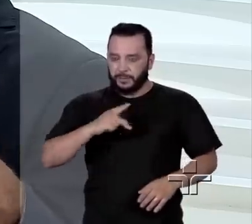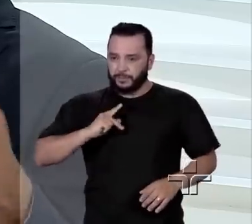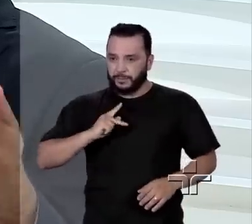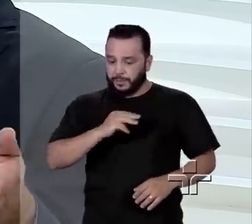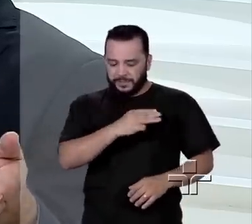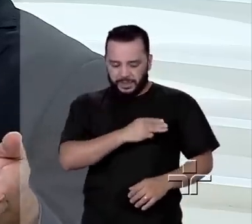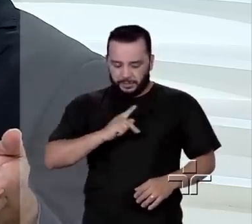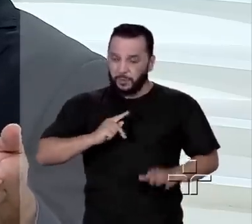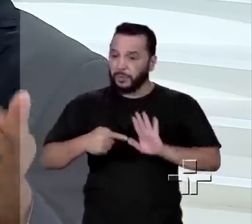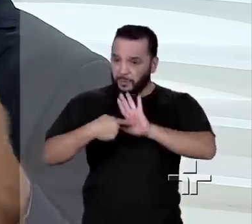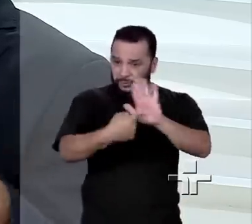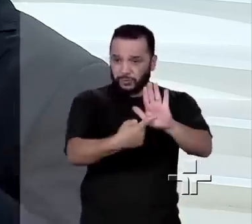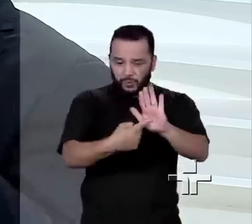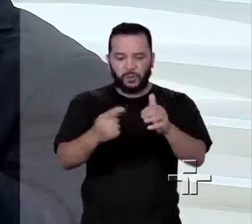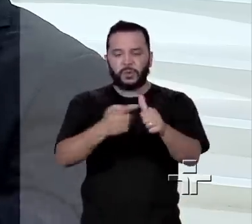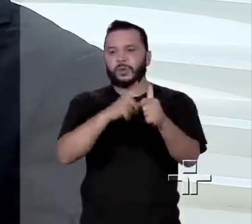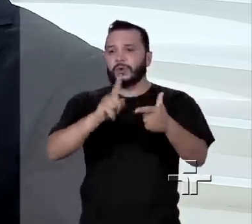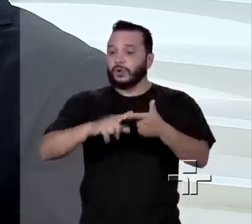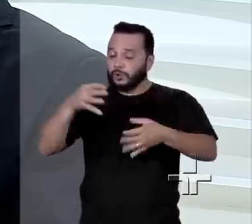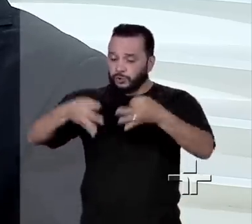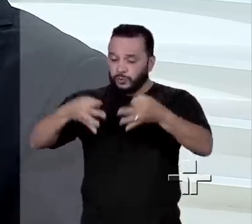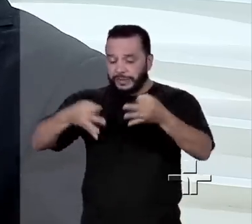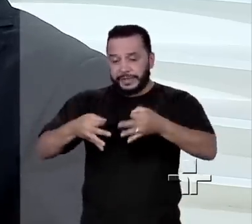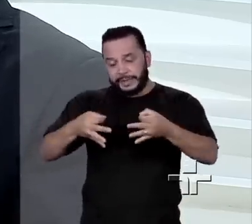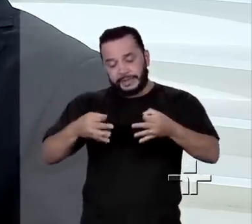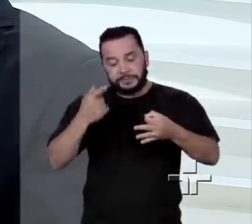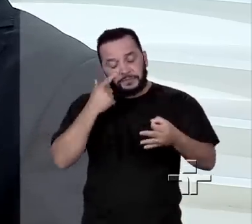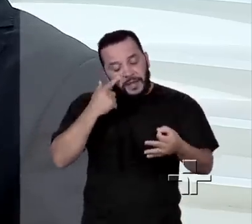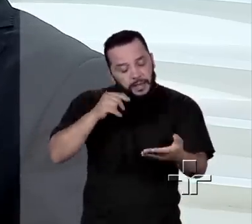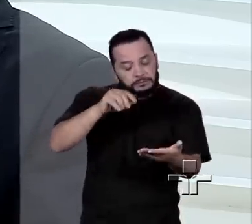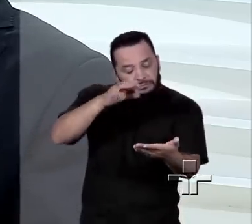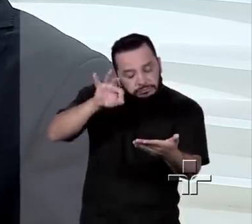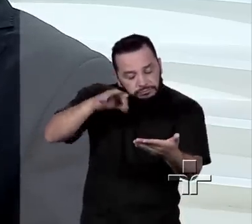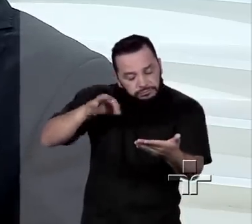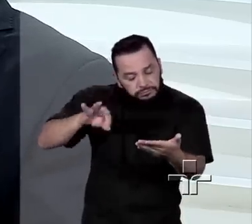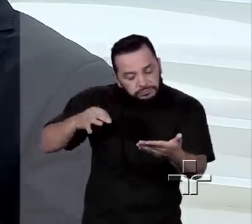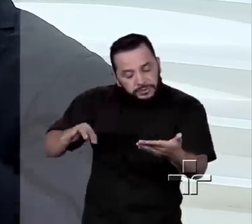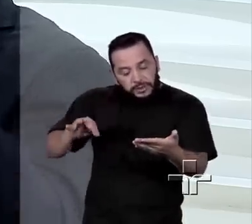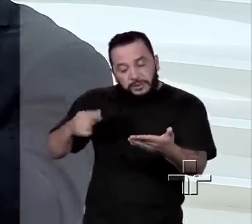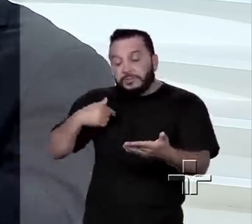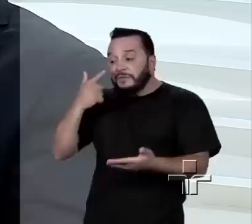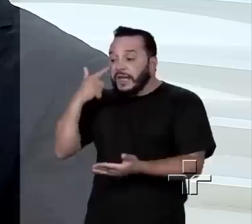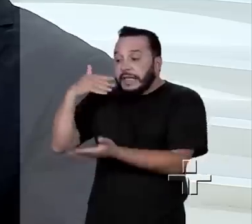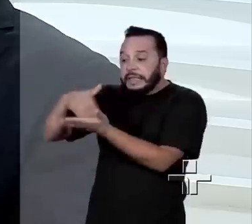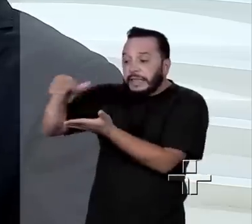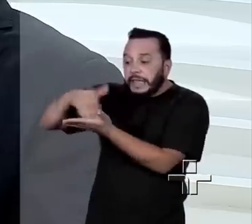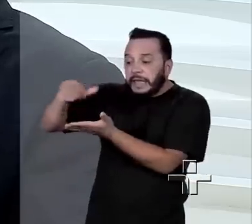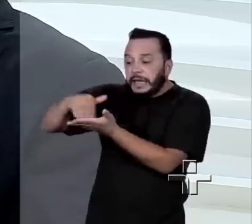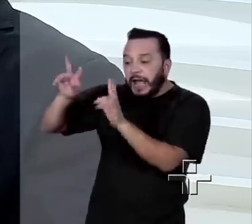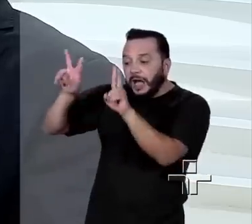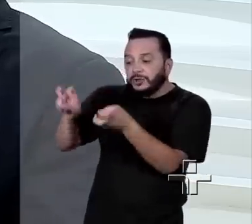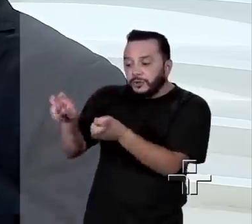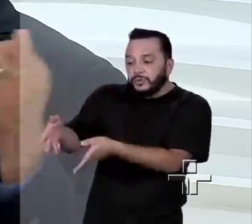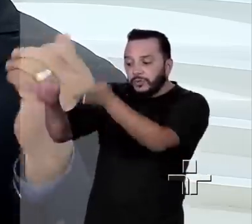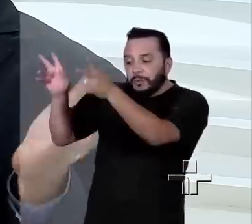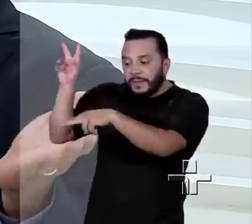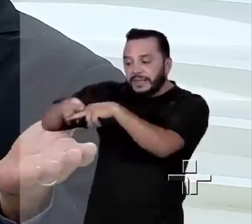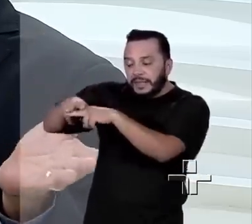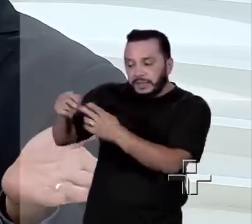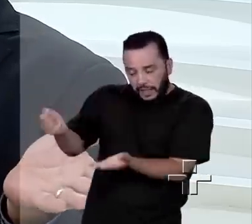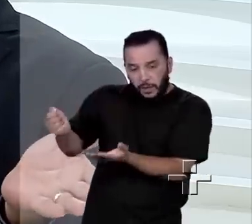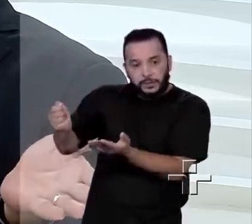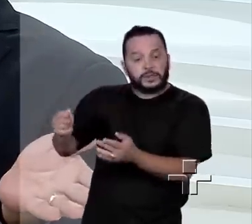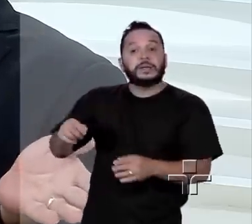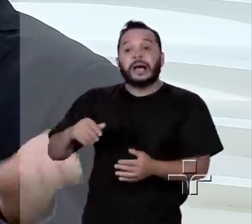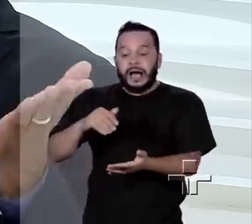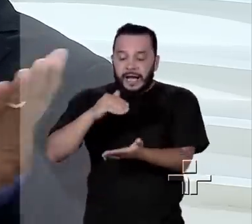o juiz de execuções, ele consulta a Secretaria de Assuntos Penitenciários, eventualmente a Secretaria de Segurança Pública,